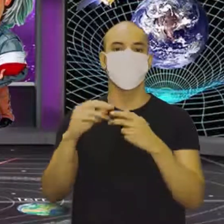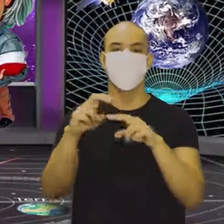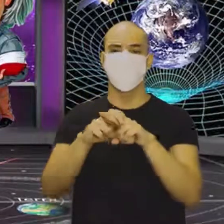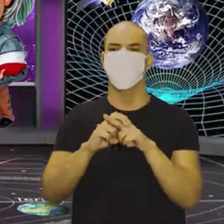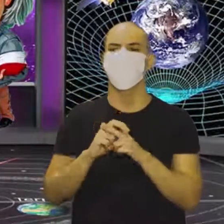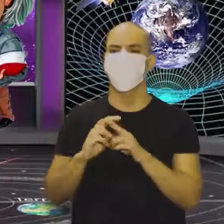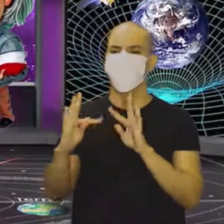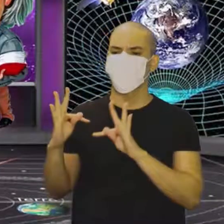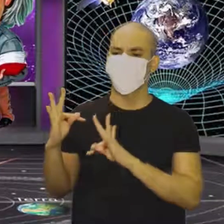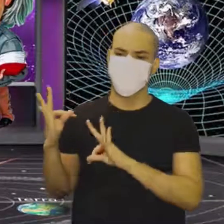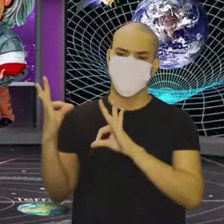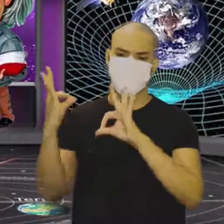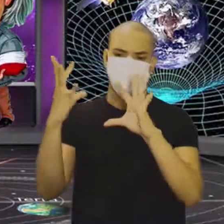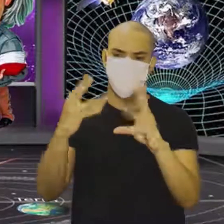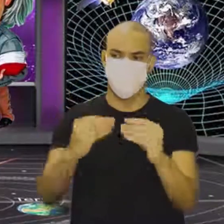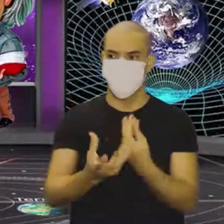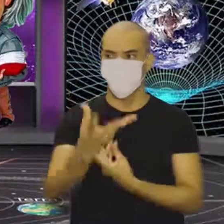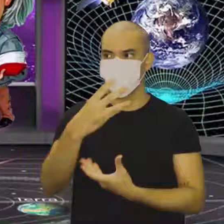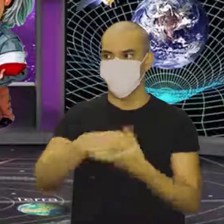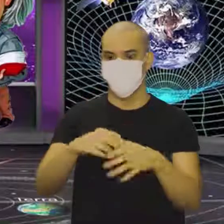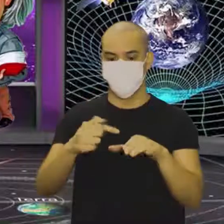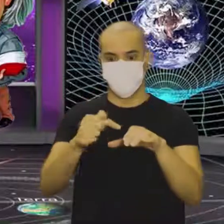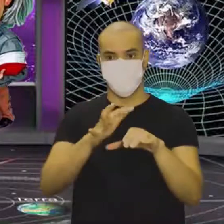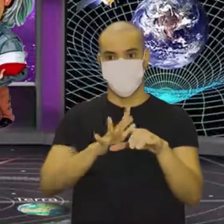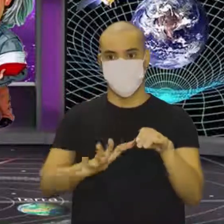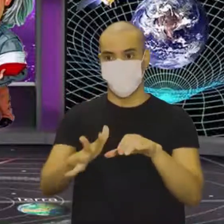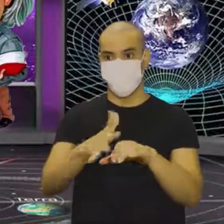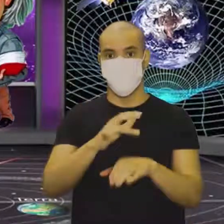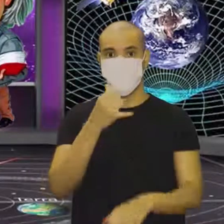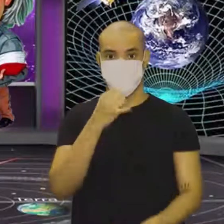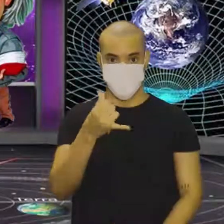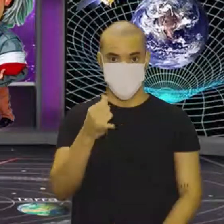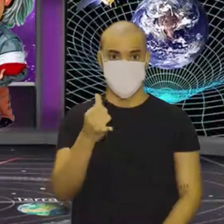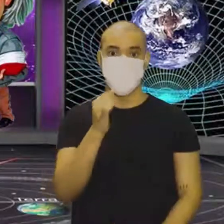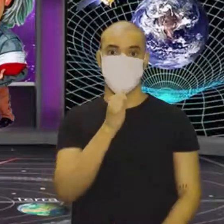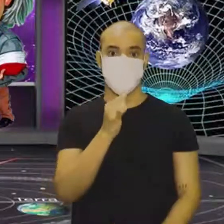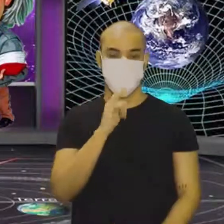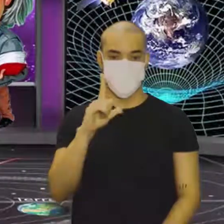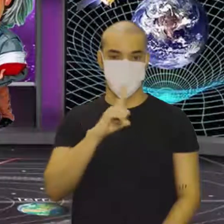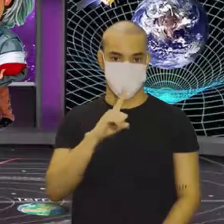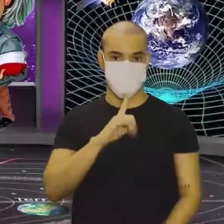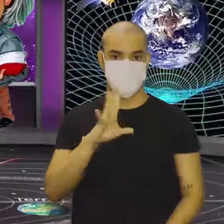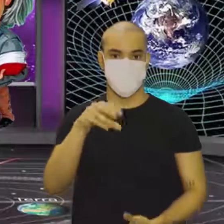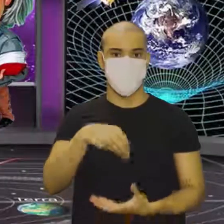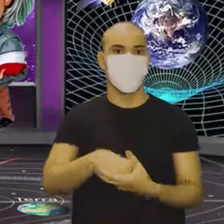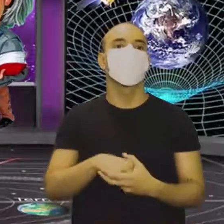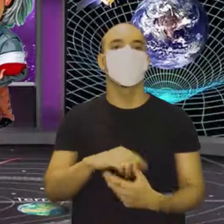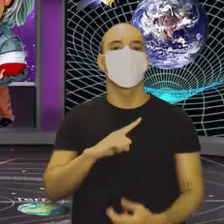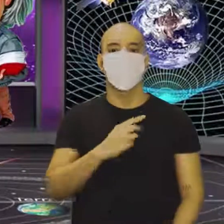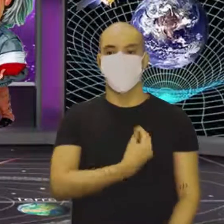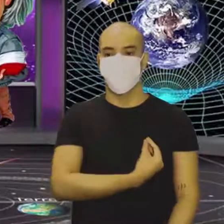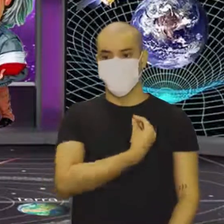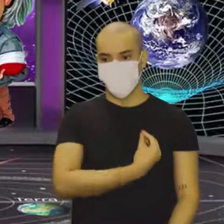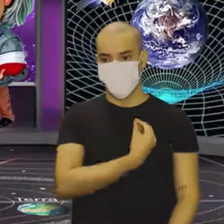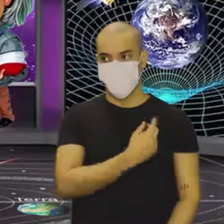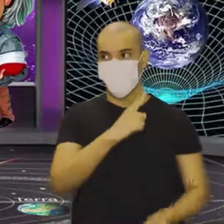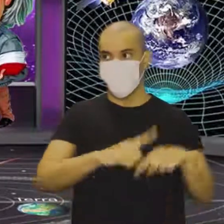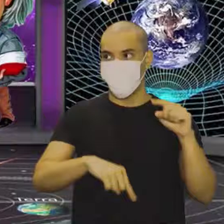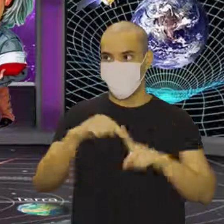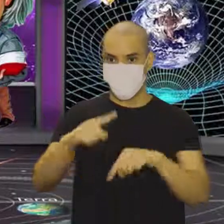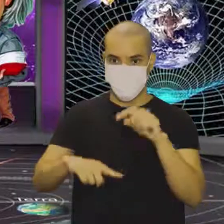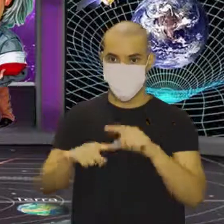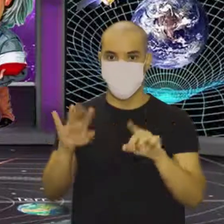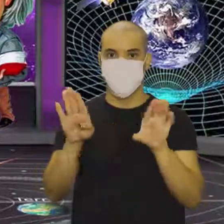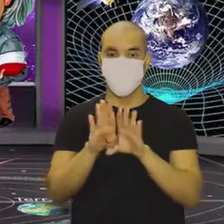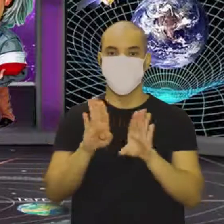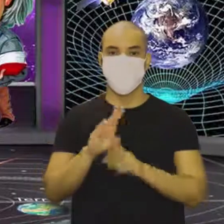tudo isso faz parte o quê? De circuitos elétricos. Então, por exemplo, circuitos elétricos estão presentes nos nossos equipamentos,